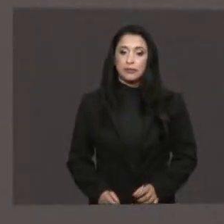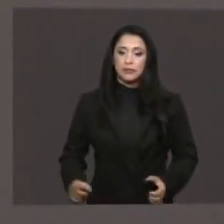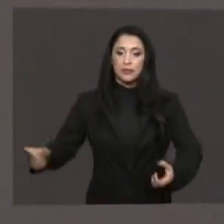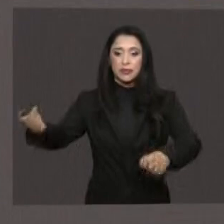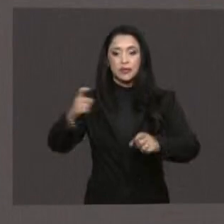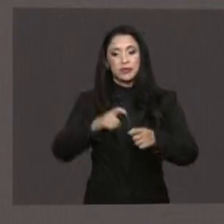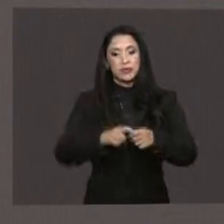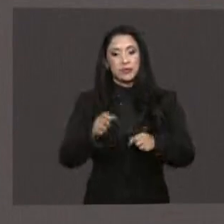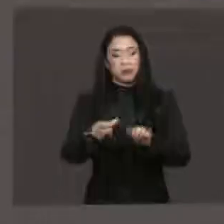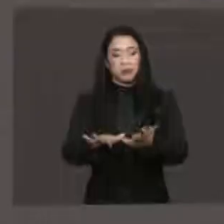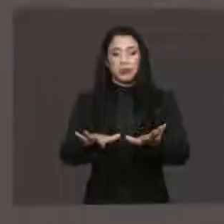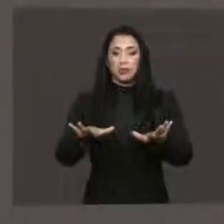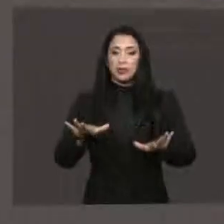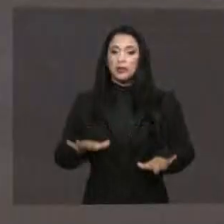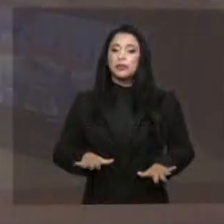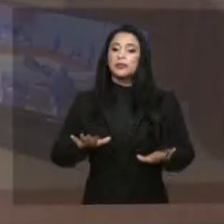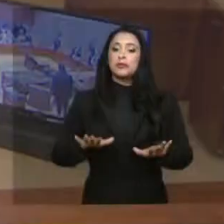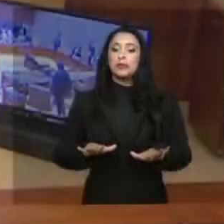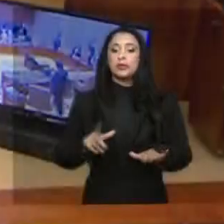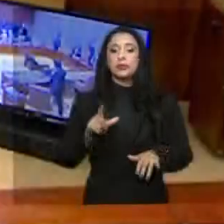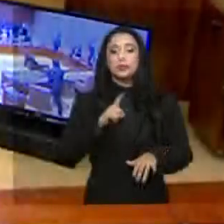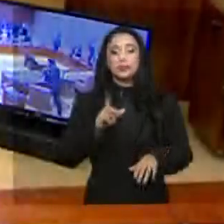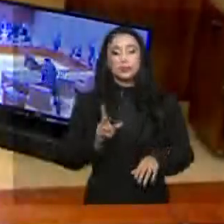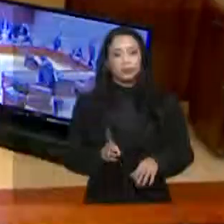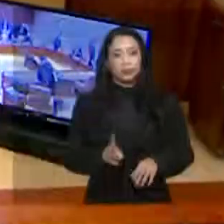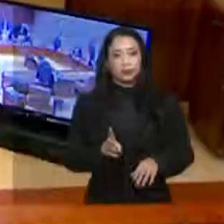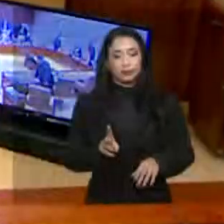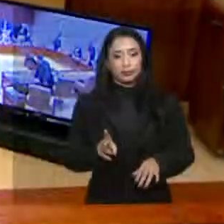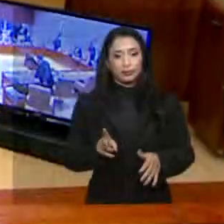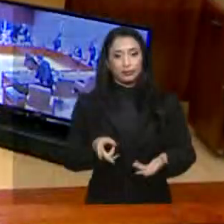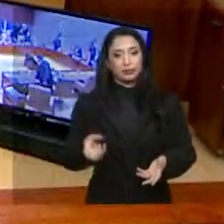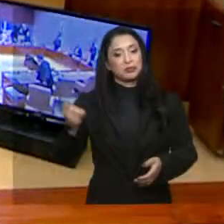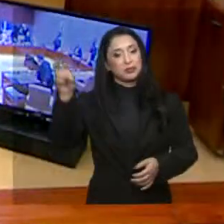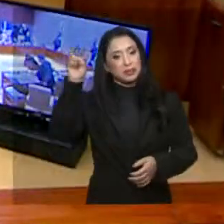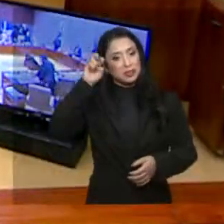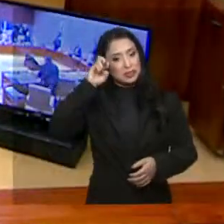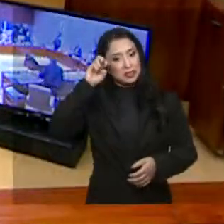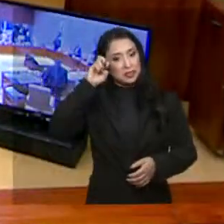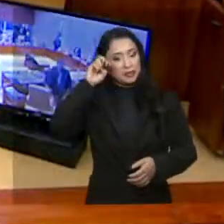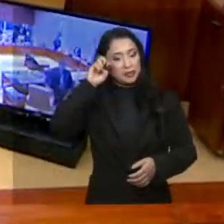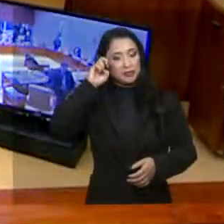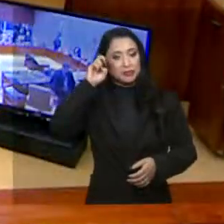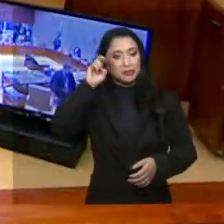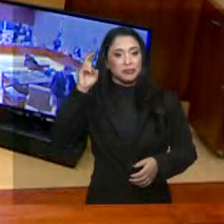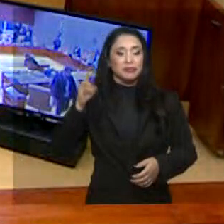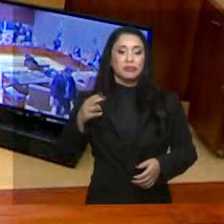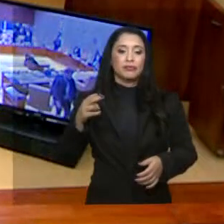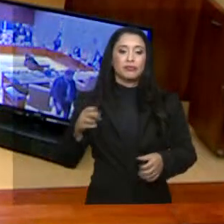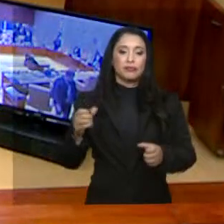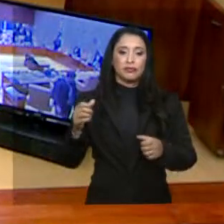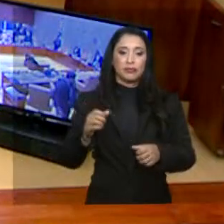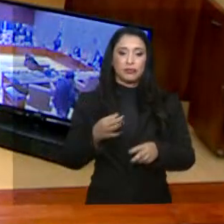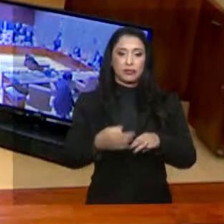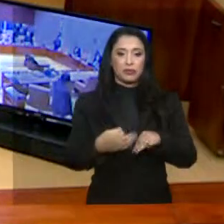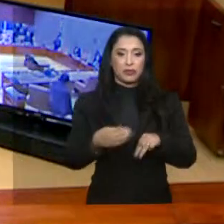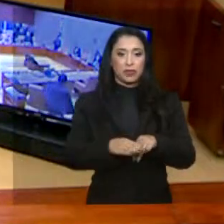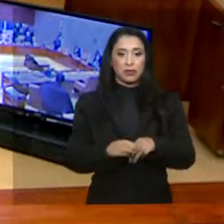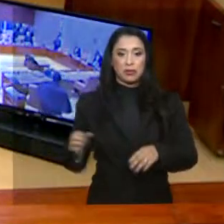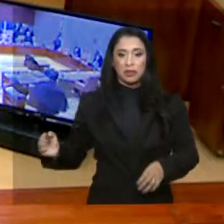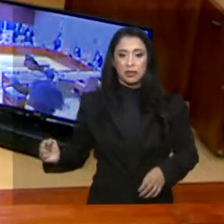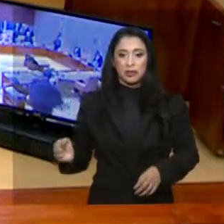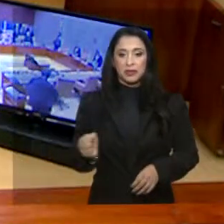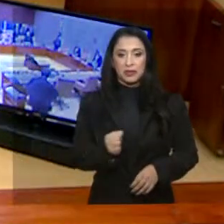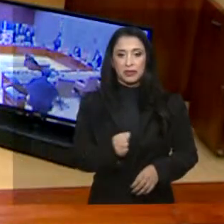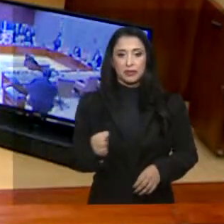Estamos de volta já com o Direto do Plenário e já, como sempre, quartas e quintas-feiras, as imagens dos ministros retornando aos